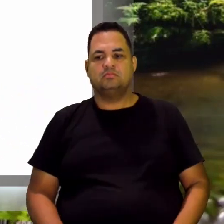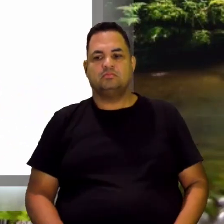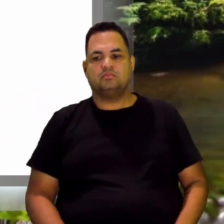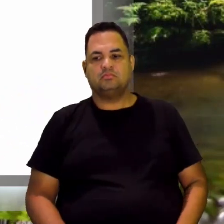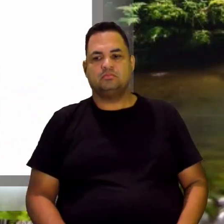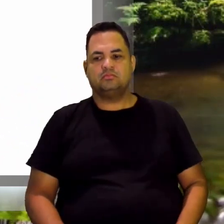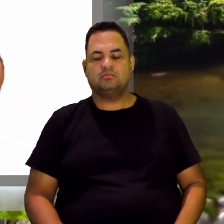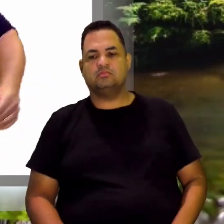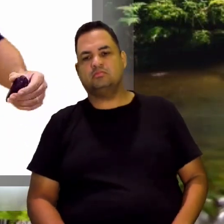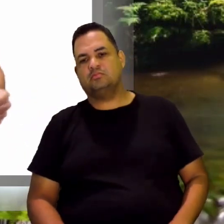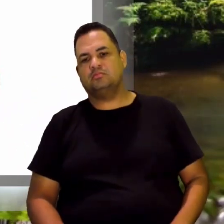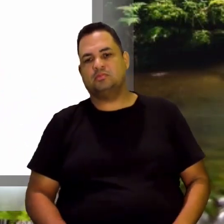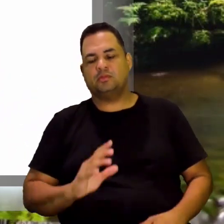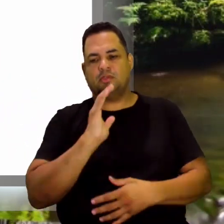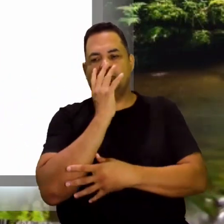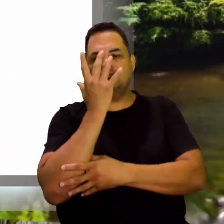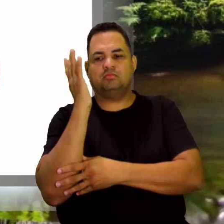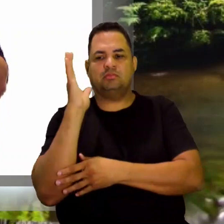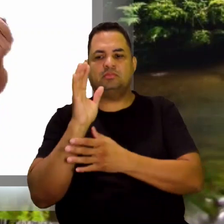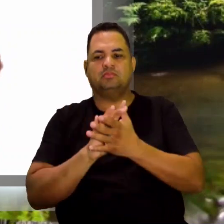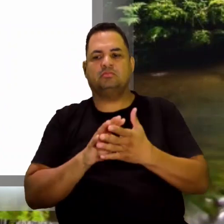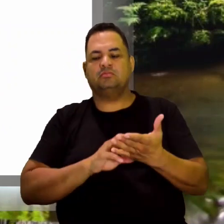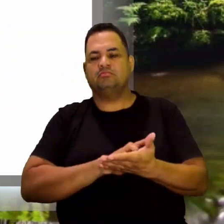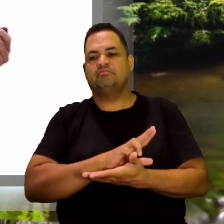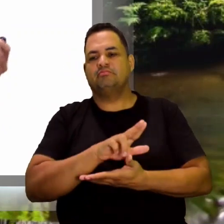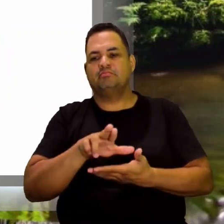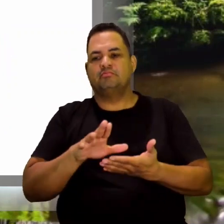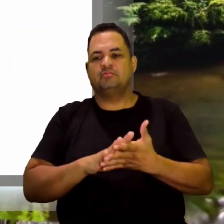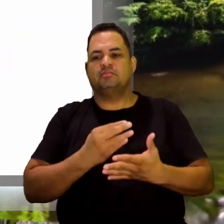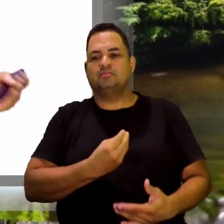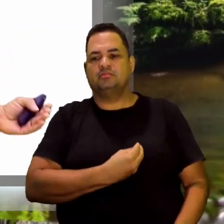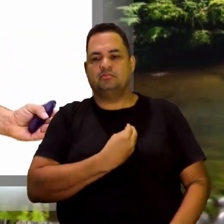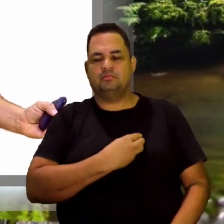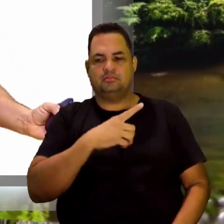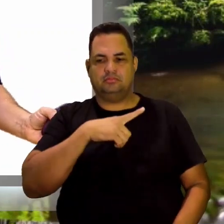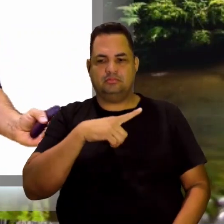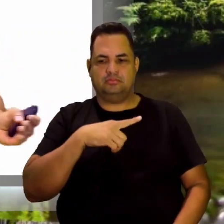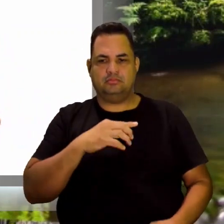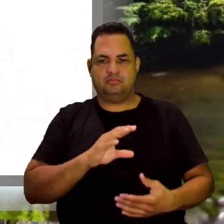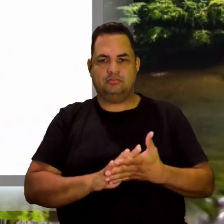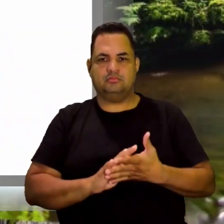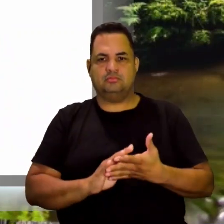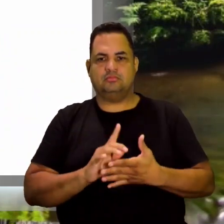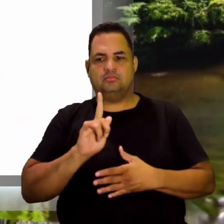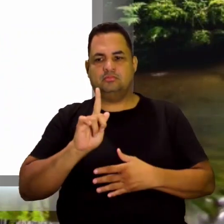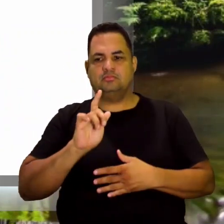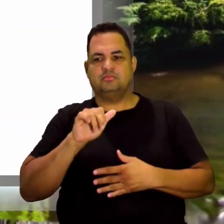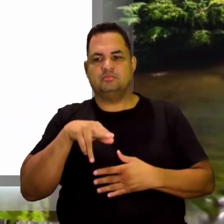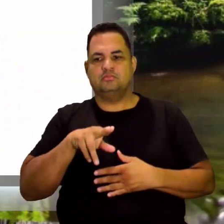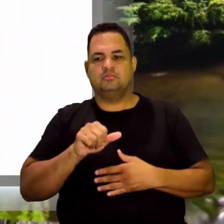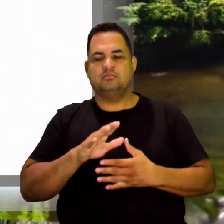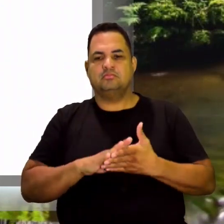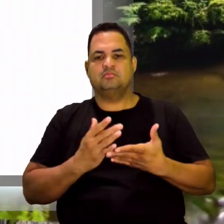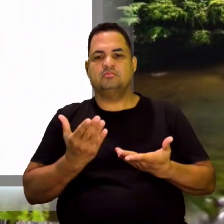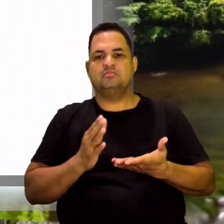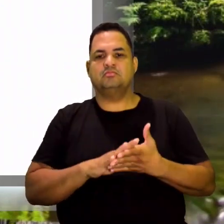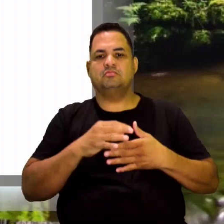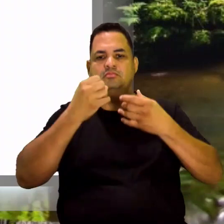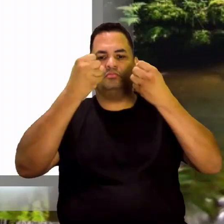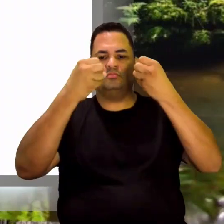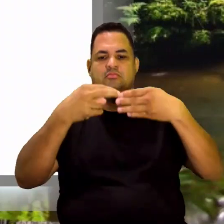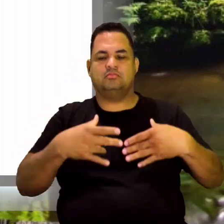né? O genoma de uma planta. Existe genoma de todo ser vivo, ele tem o seu genoma, tá bom? Então nós abordamos a